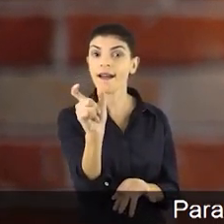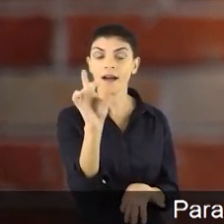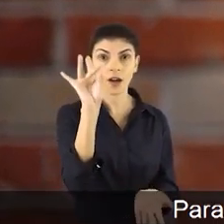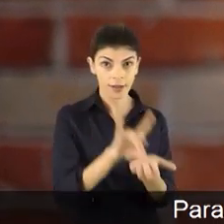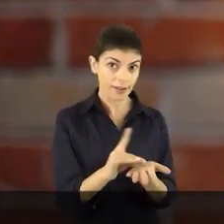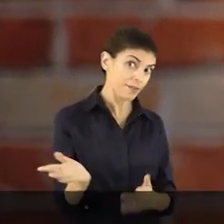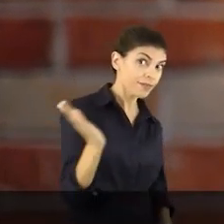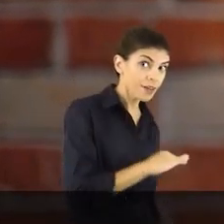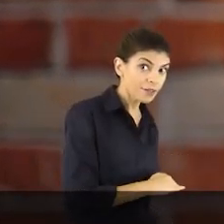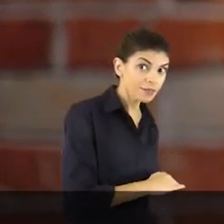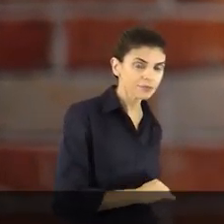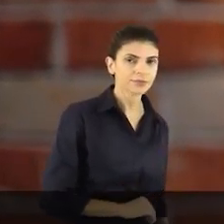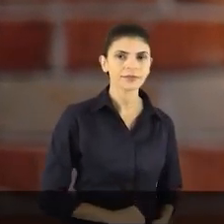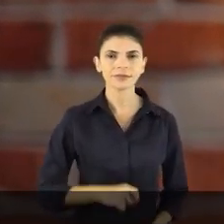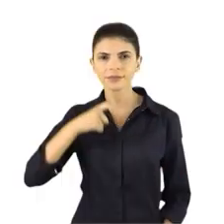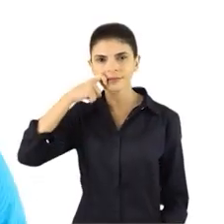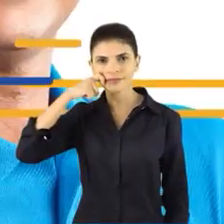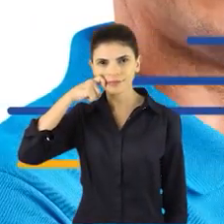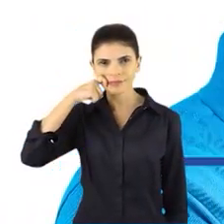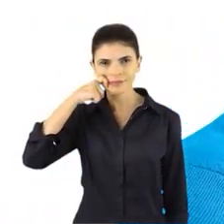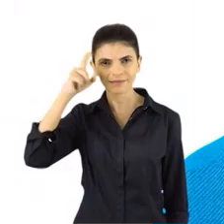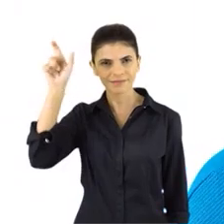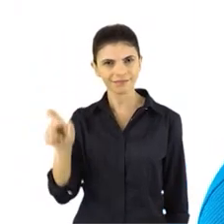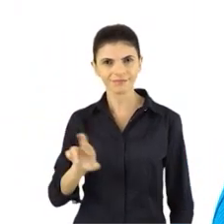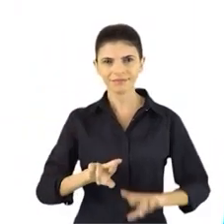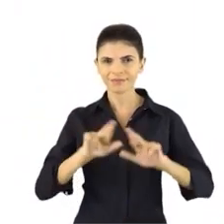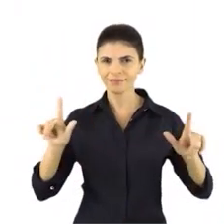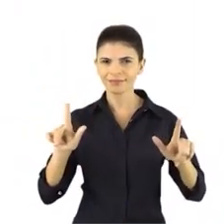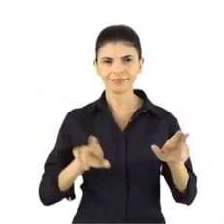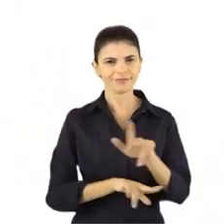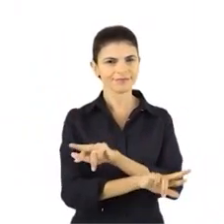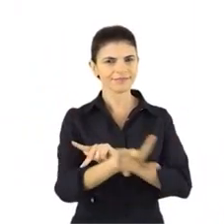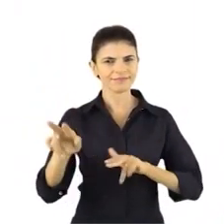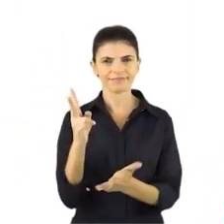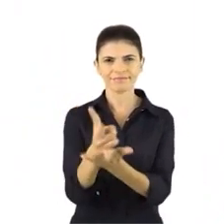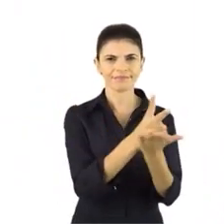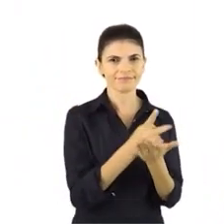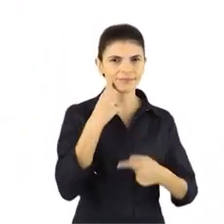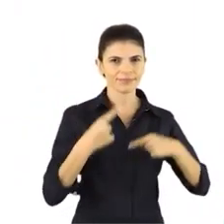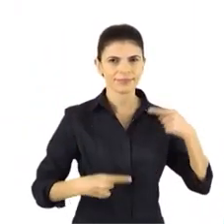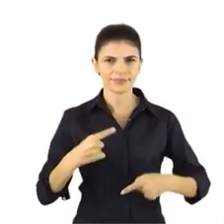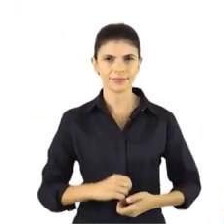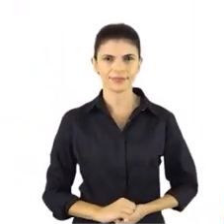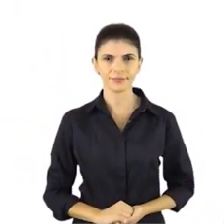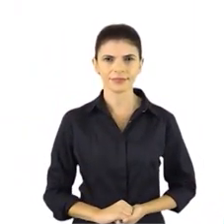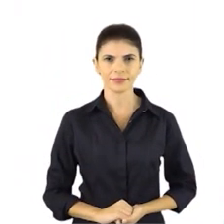com honestidade vamos juntos Luiz Lima diferente de tudo que está aí